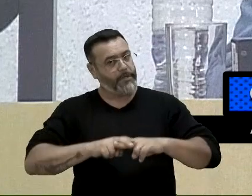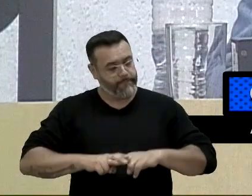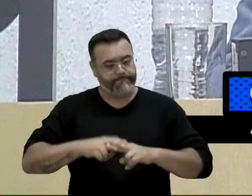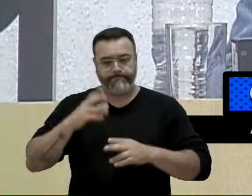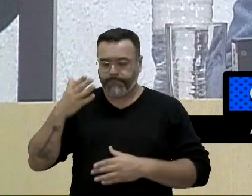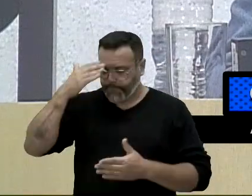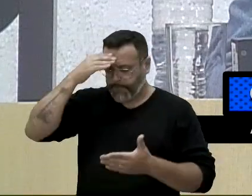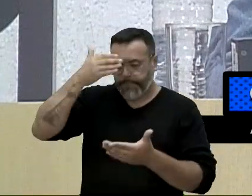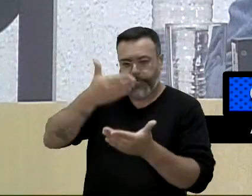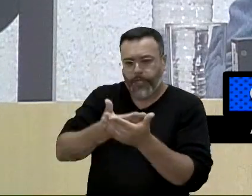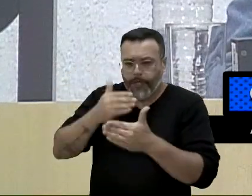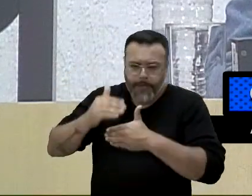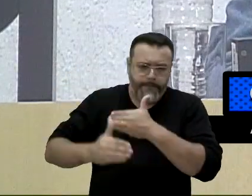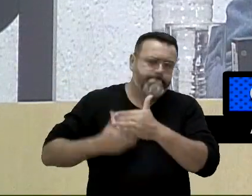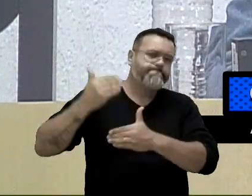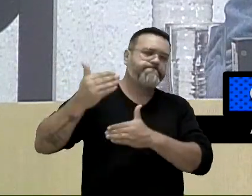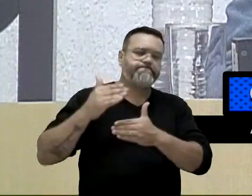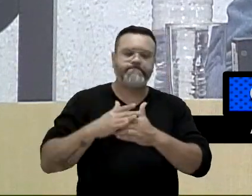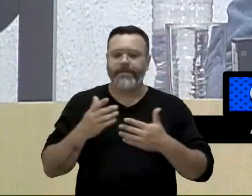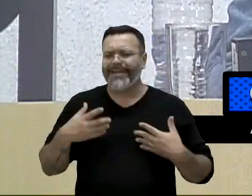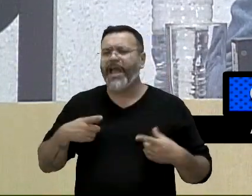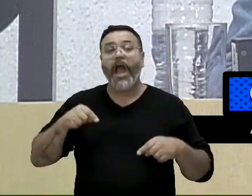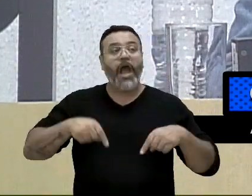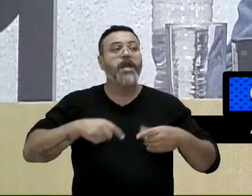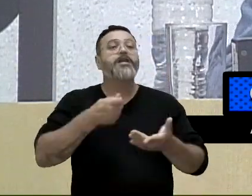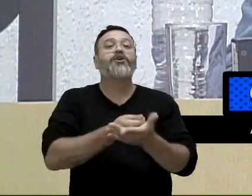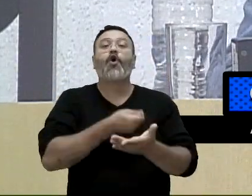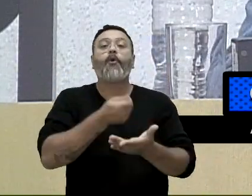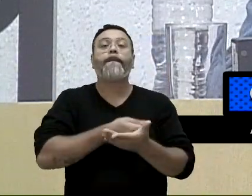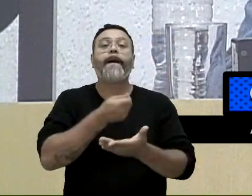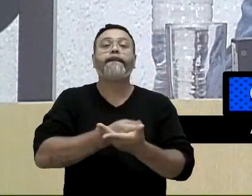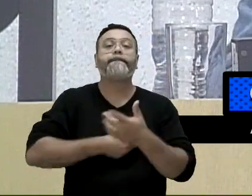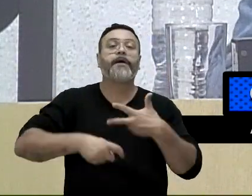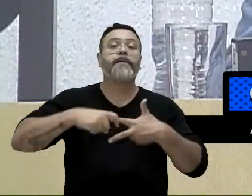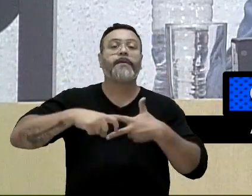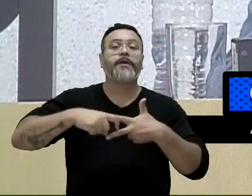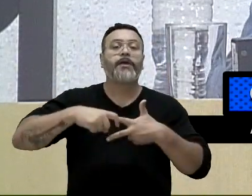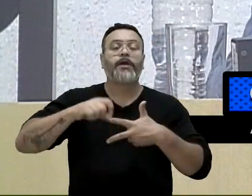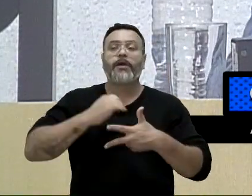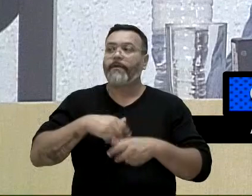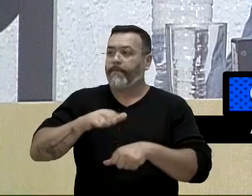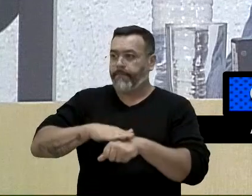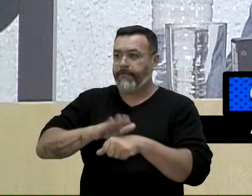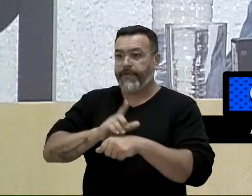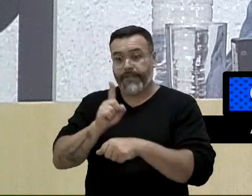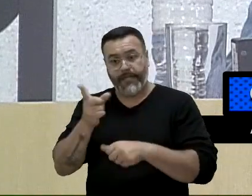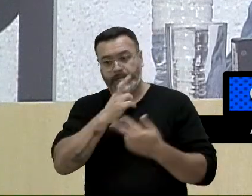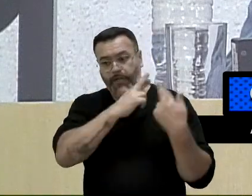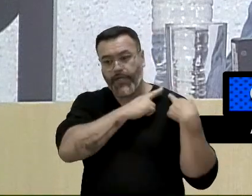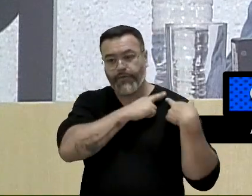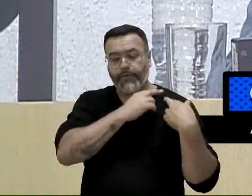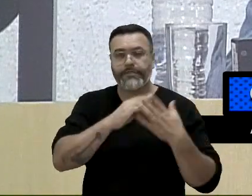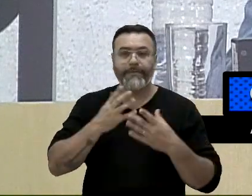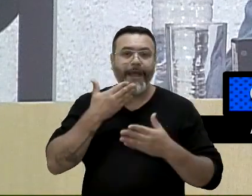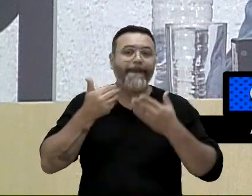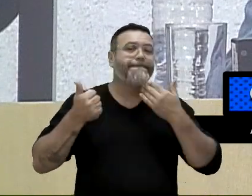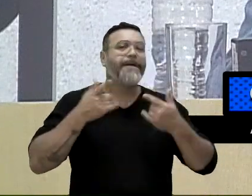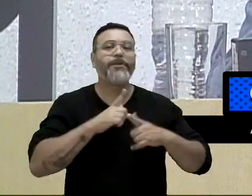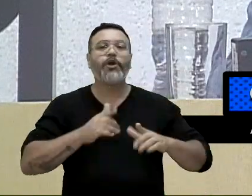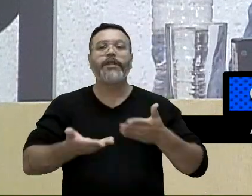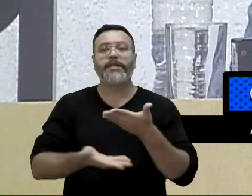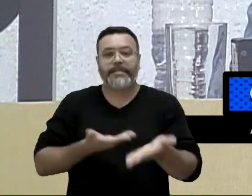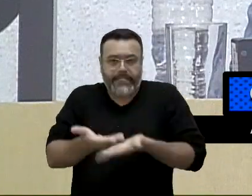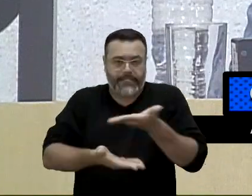avanço. E por aqui a gente também pode cobrar do executivo para que execute aquilo que lhe cabe, né, para a melhoria desses